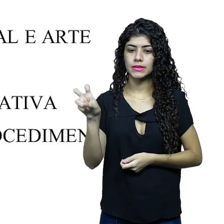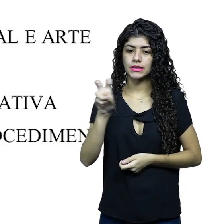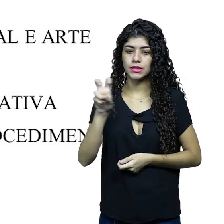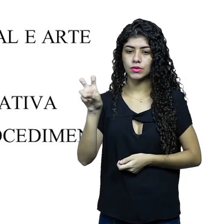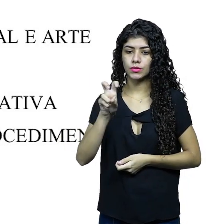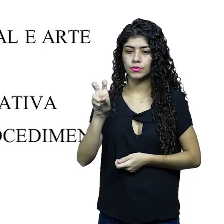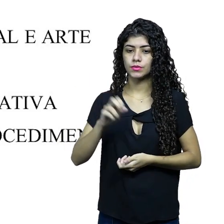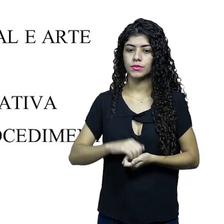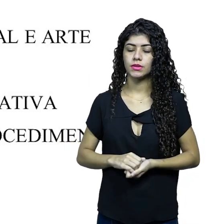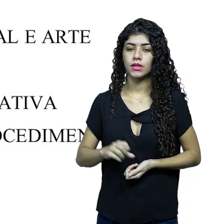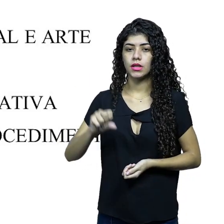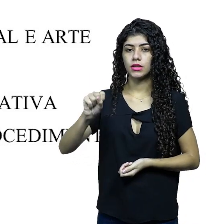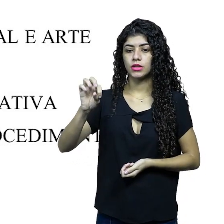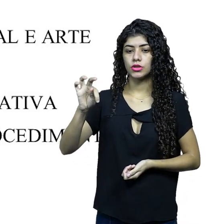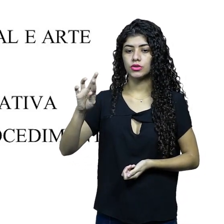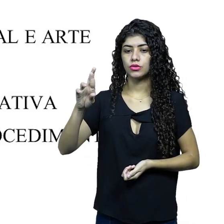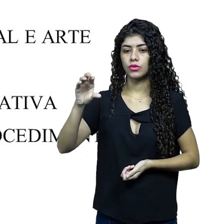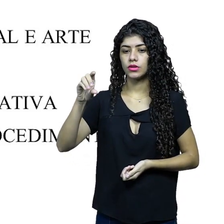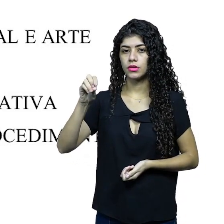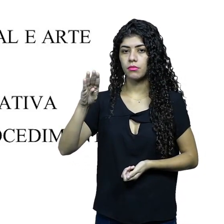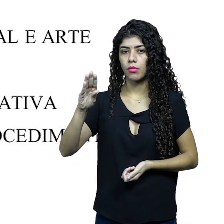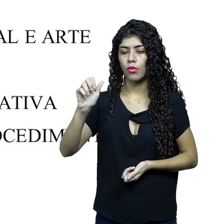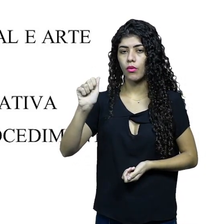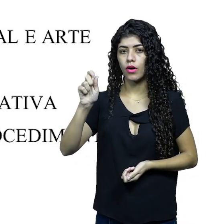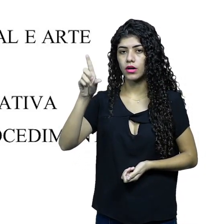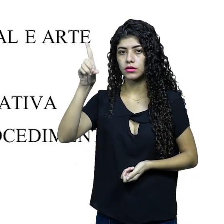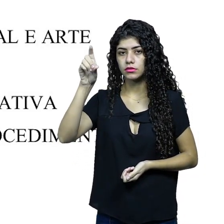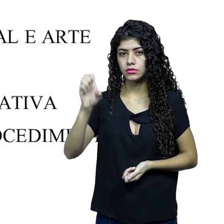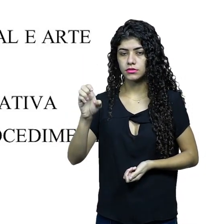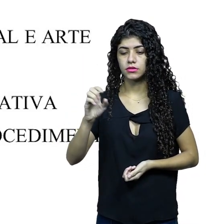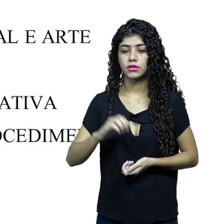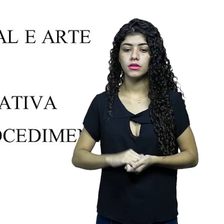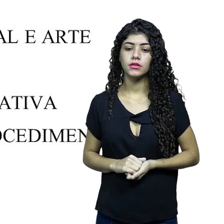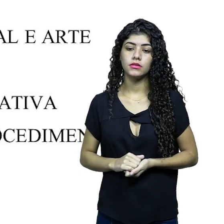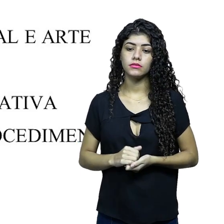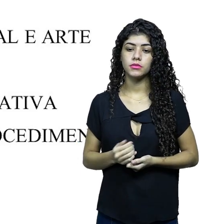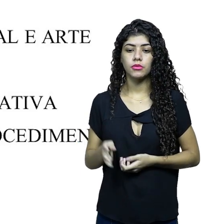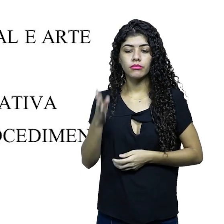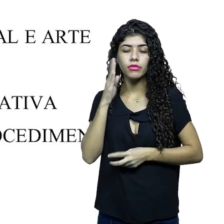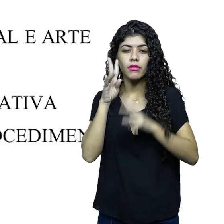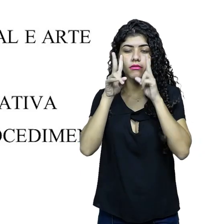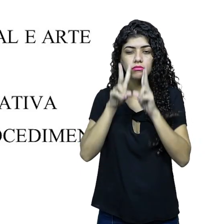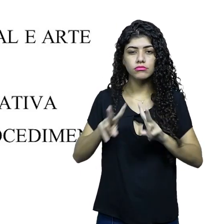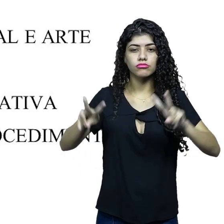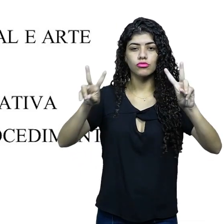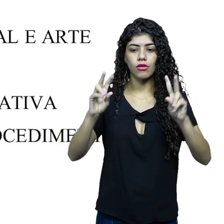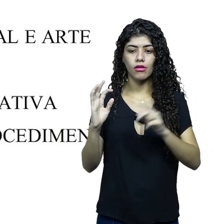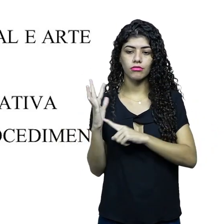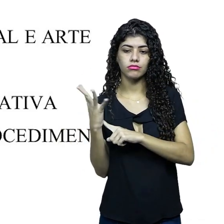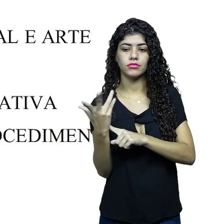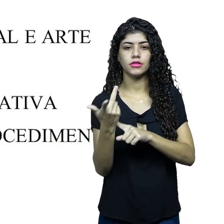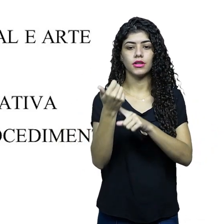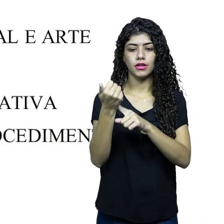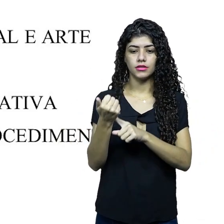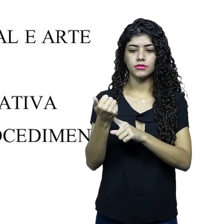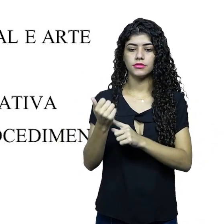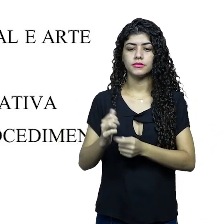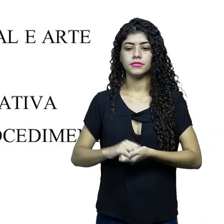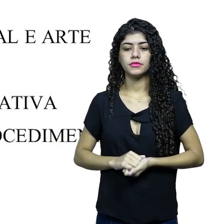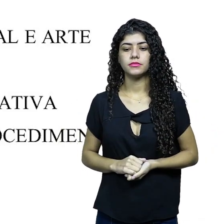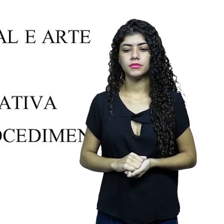de cenários. 5. Storyboard. 6. Concepção visual e